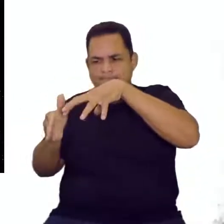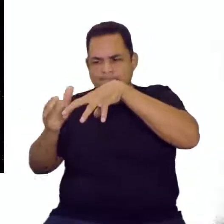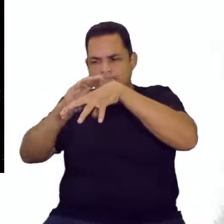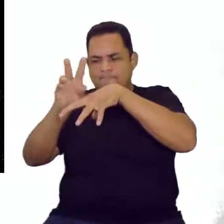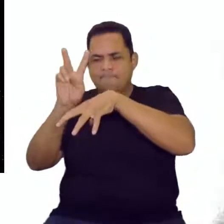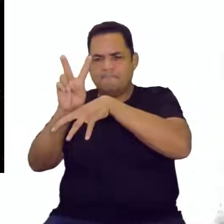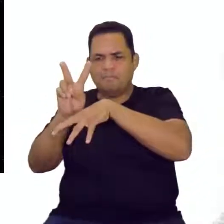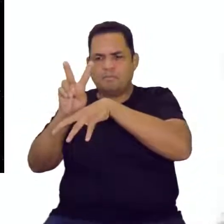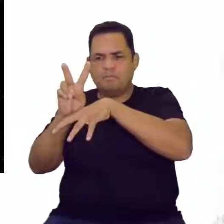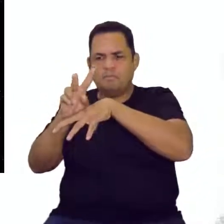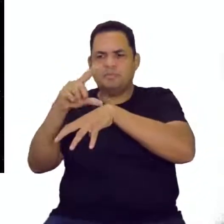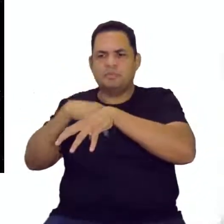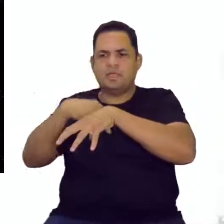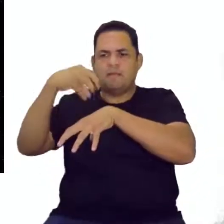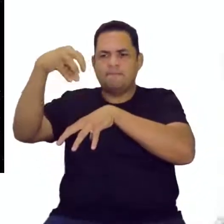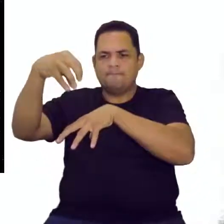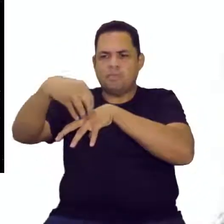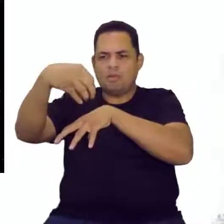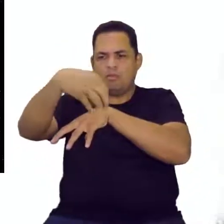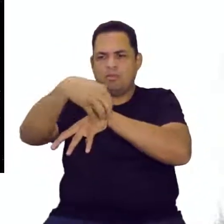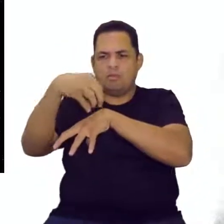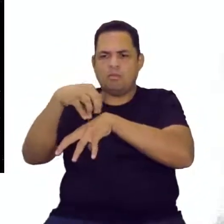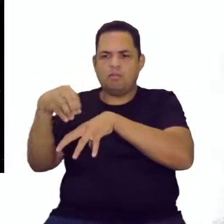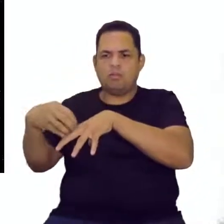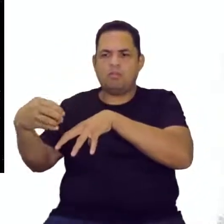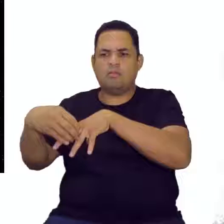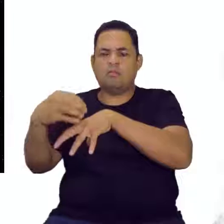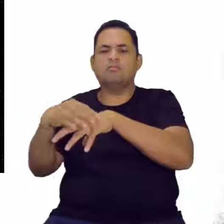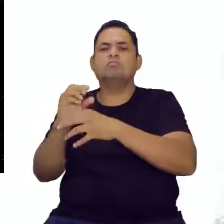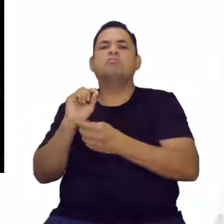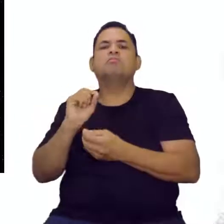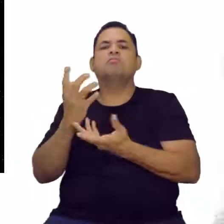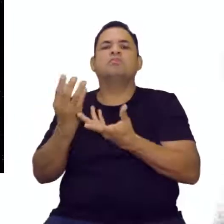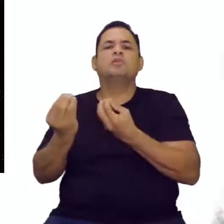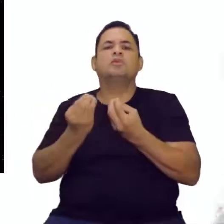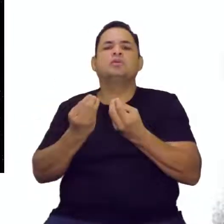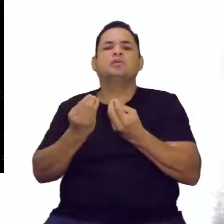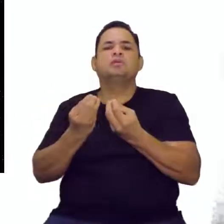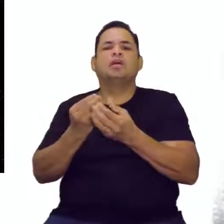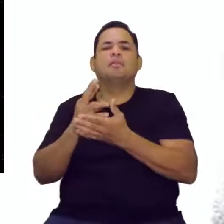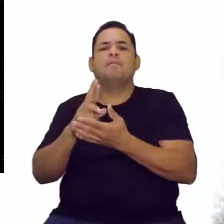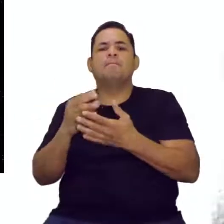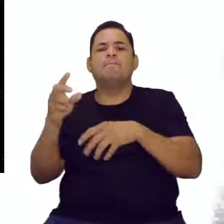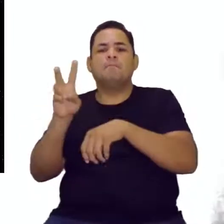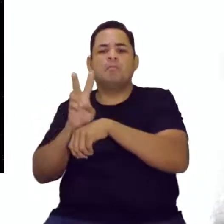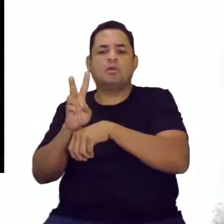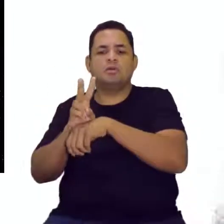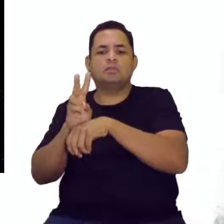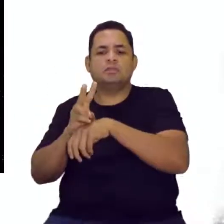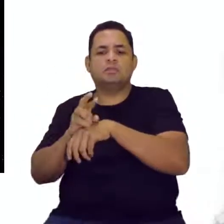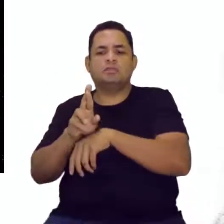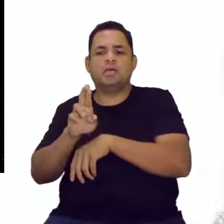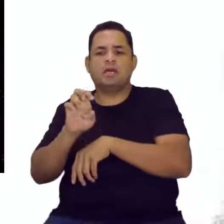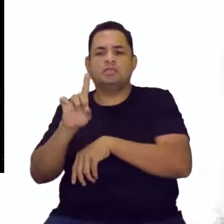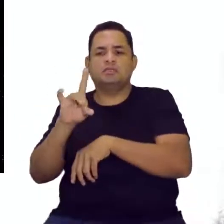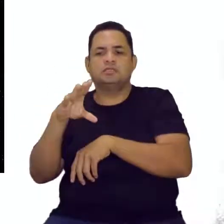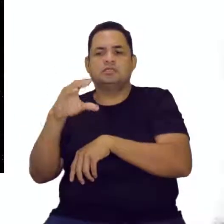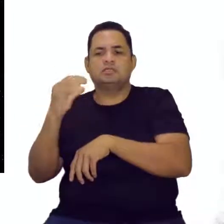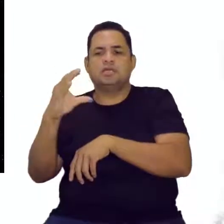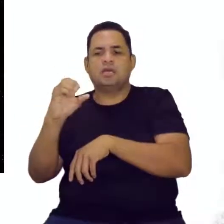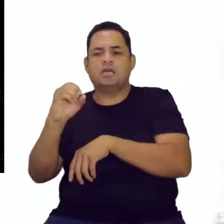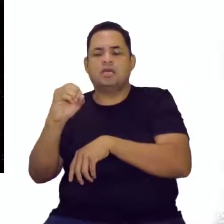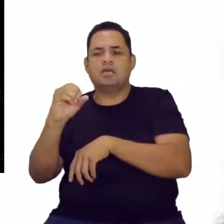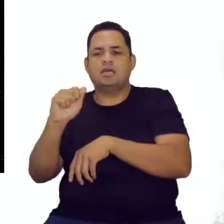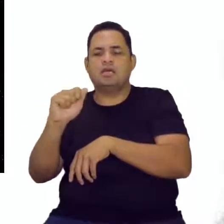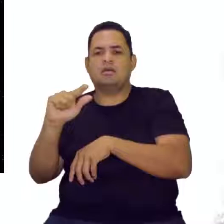nessa camada nós temos buracos, o que vai acontecer? Ela está protegendo a Terra da radiação infravermelho, né? Se